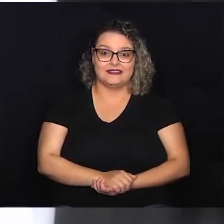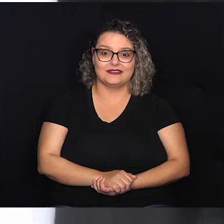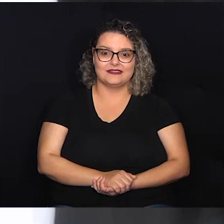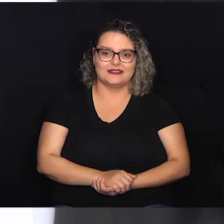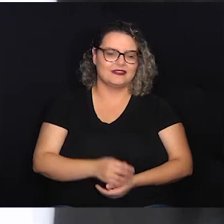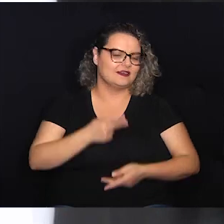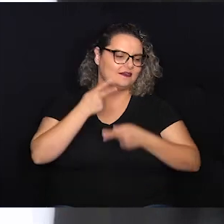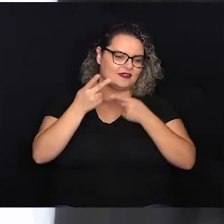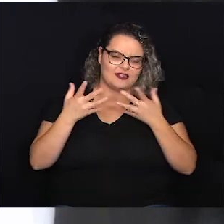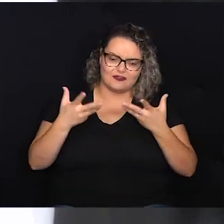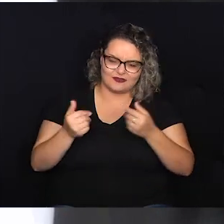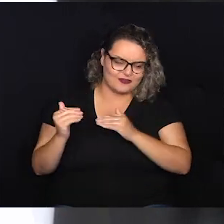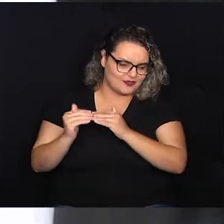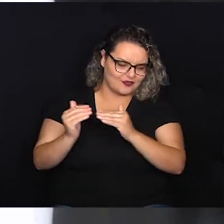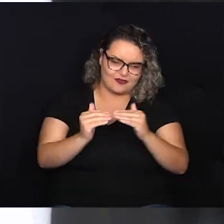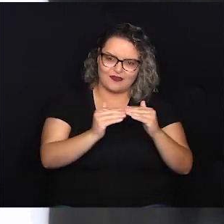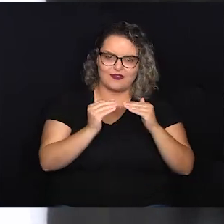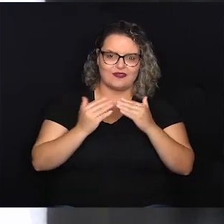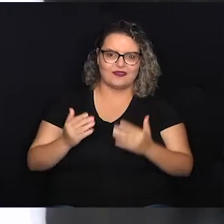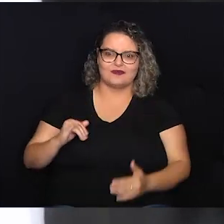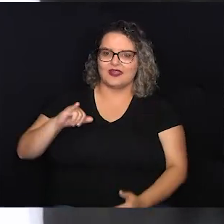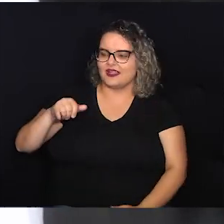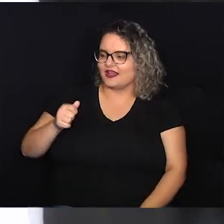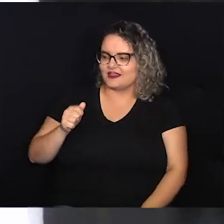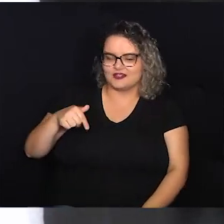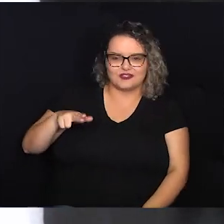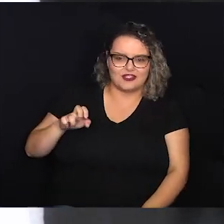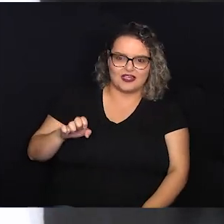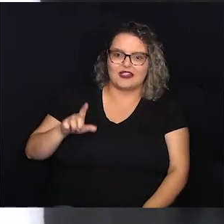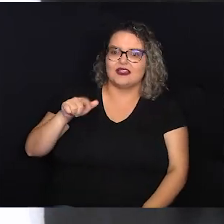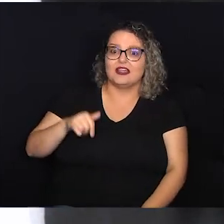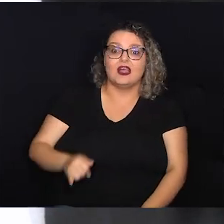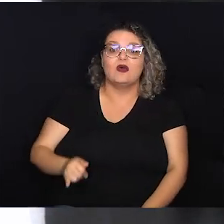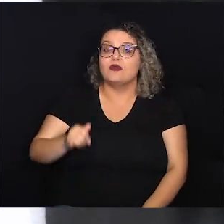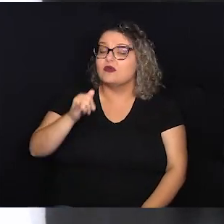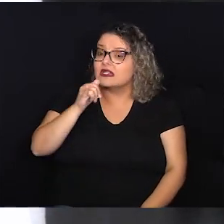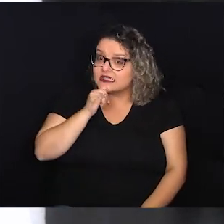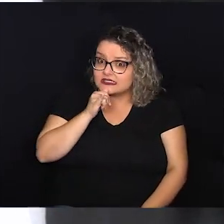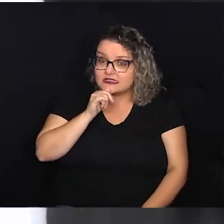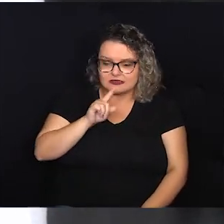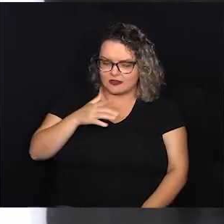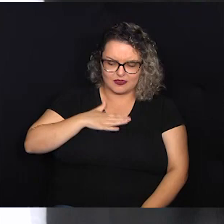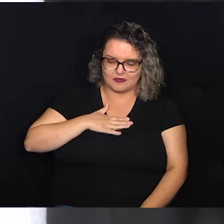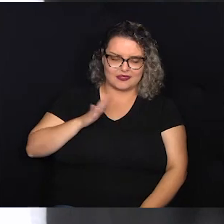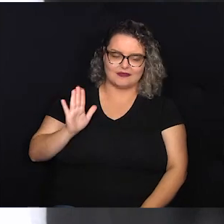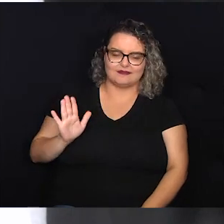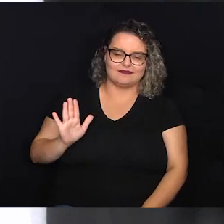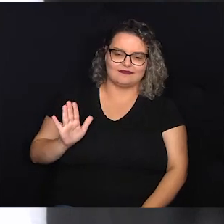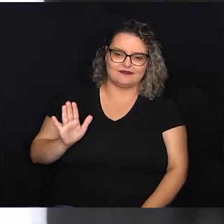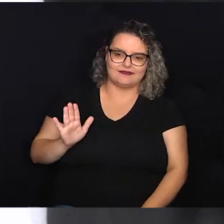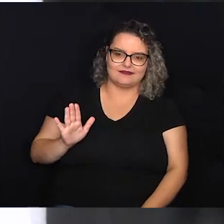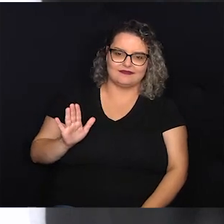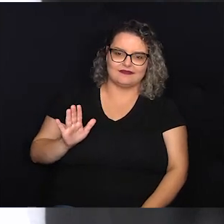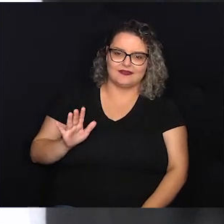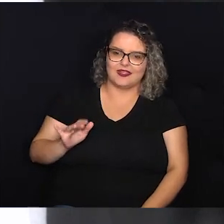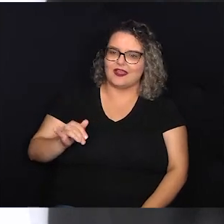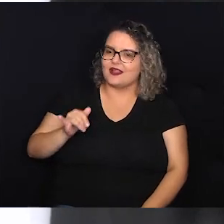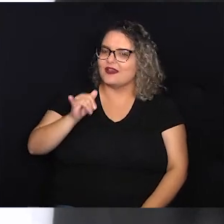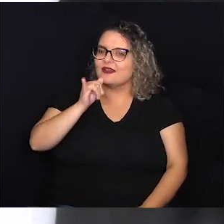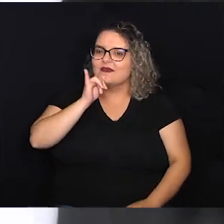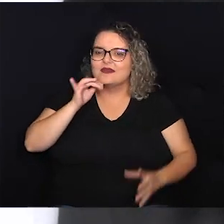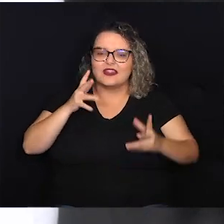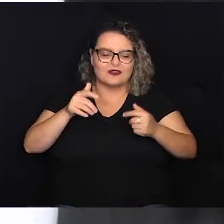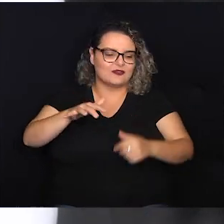unânime. A Jaque é um exemplo, não para mim, é um exemplo para toda uma